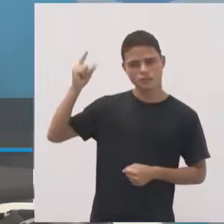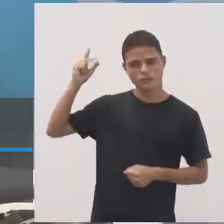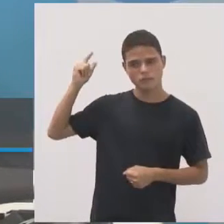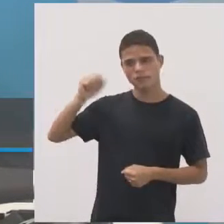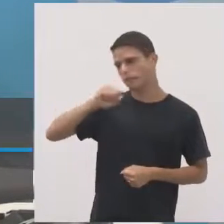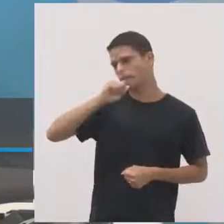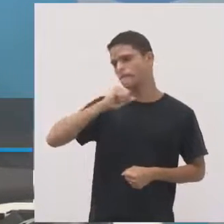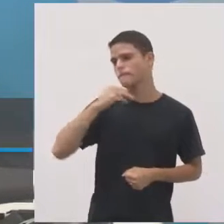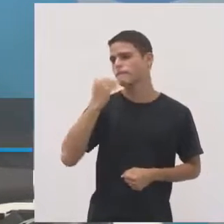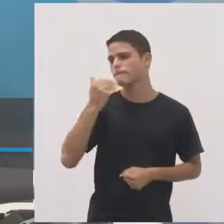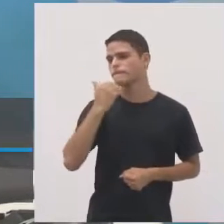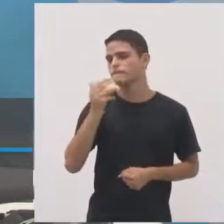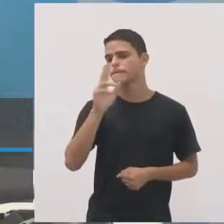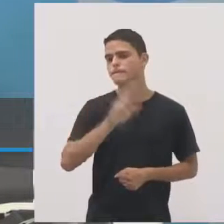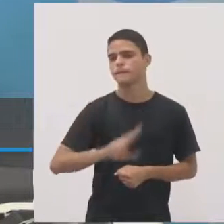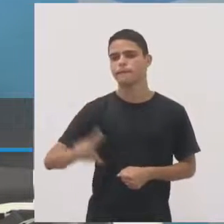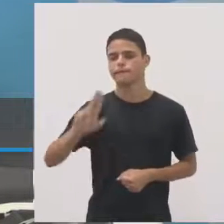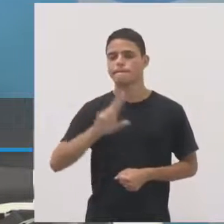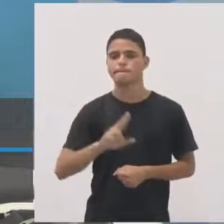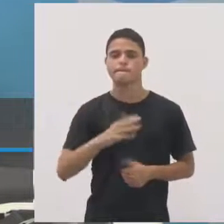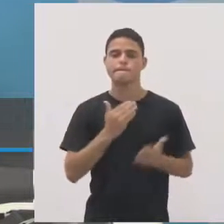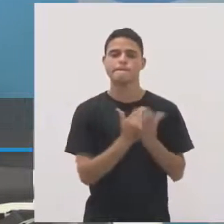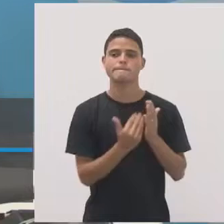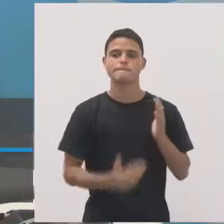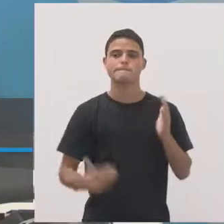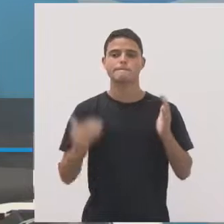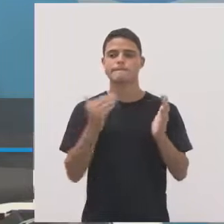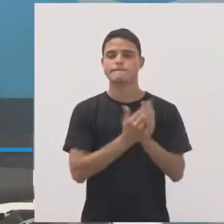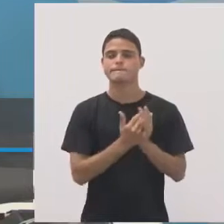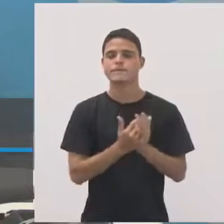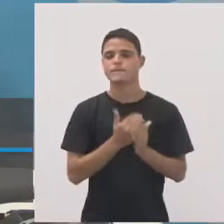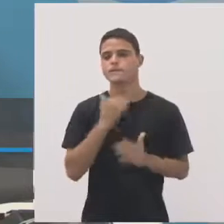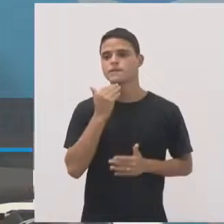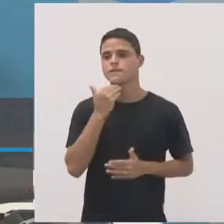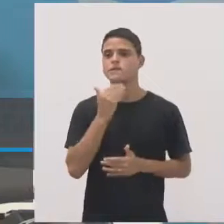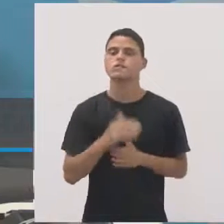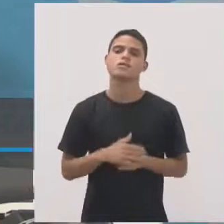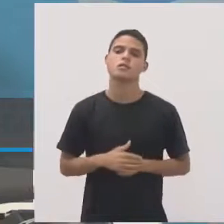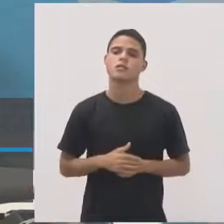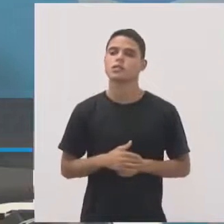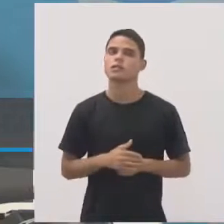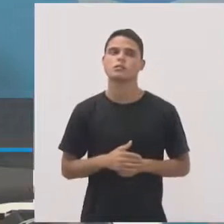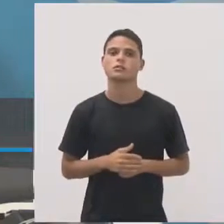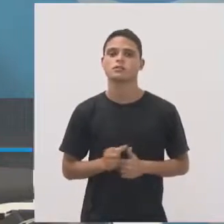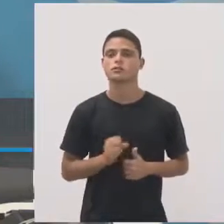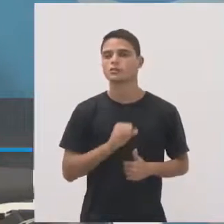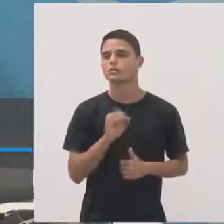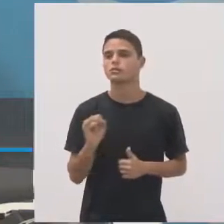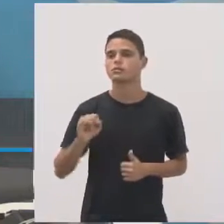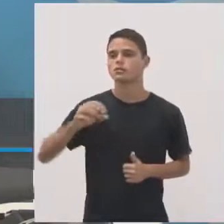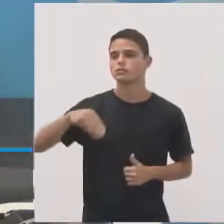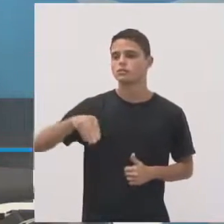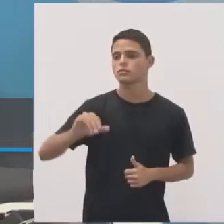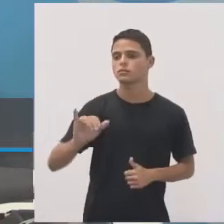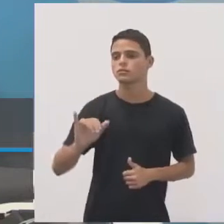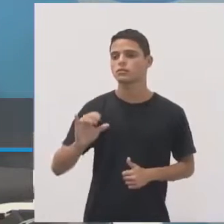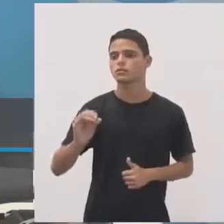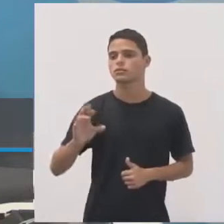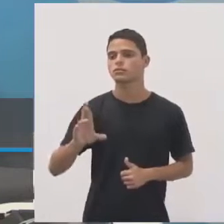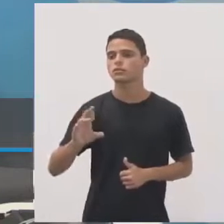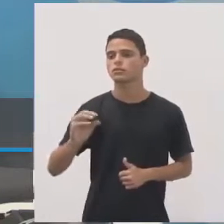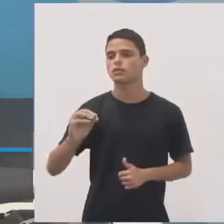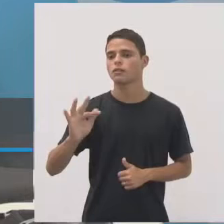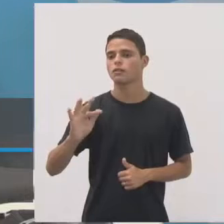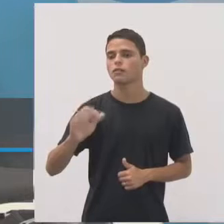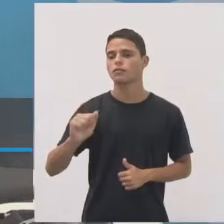não funciona mais. Ele não aceita mais a atualização do Office. Então, não adianta a Microsoft fazer, porque o iOS não atualiza